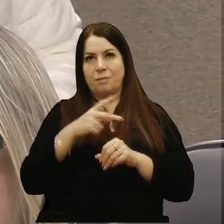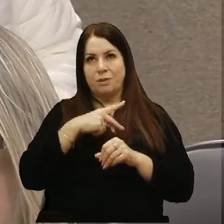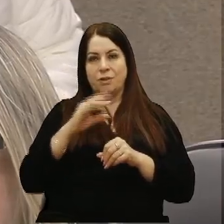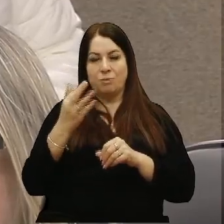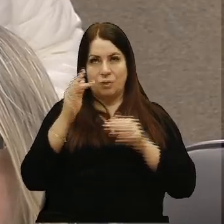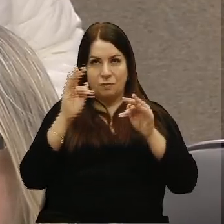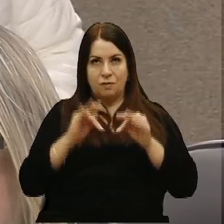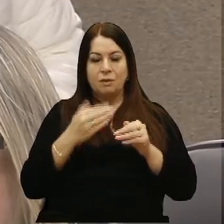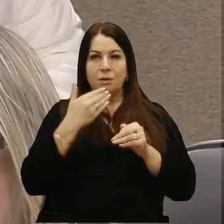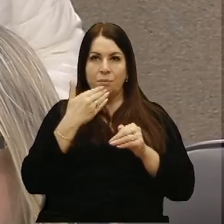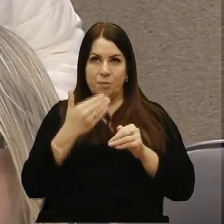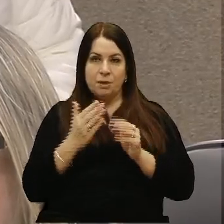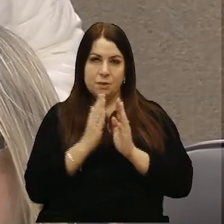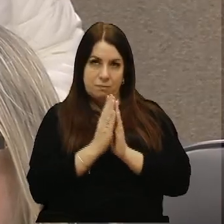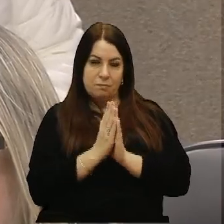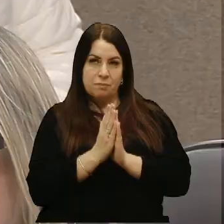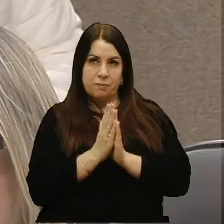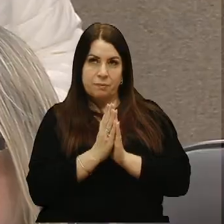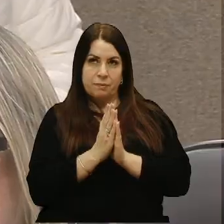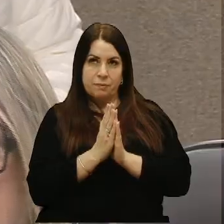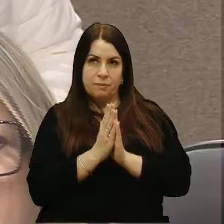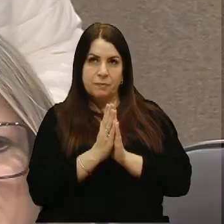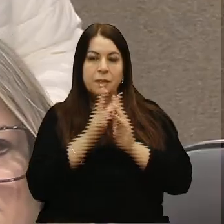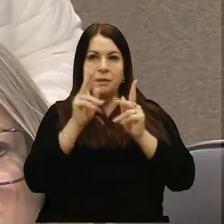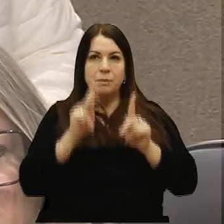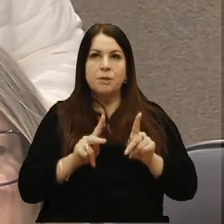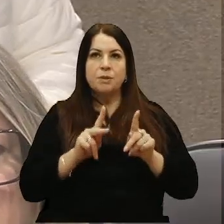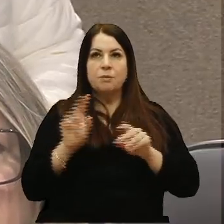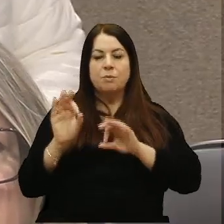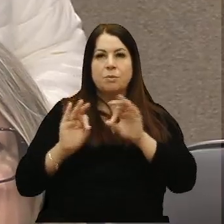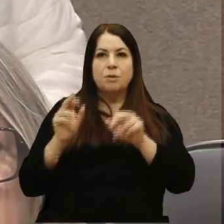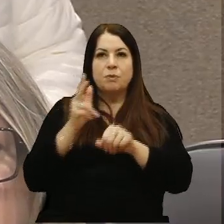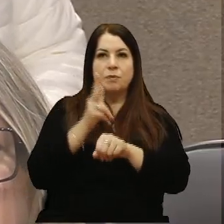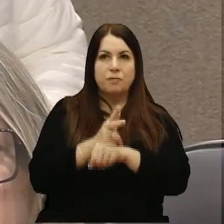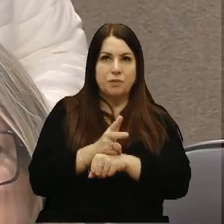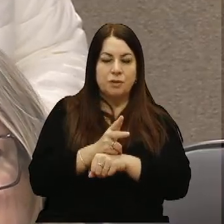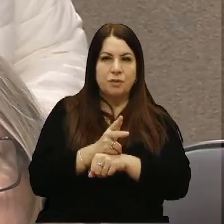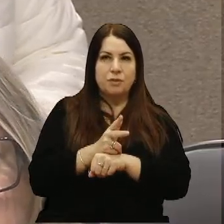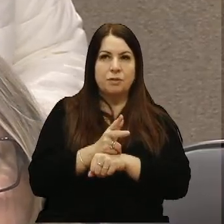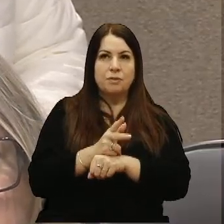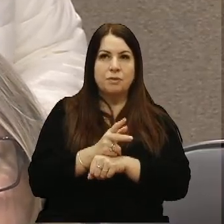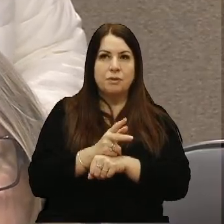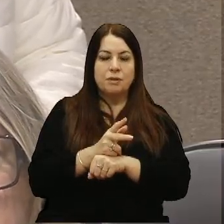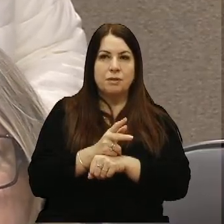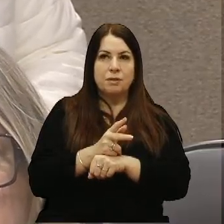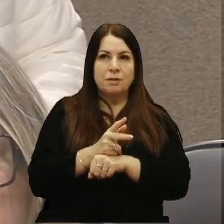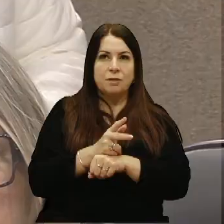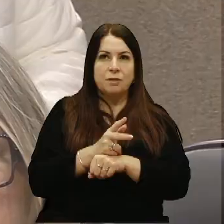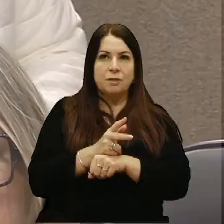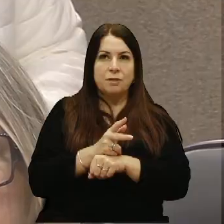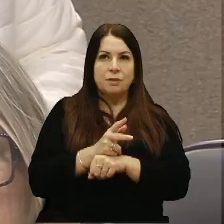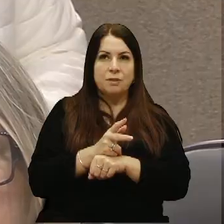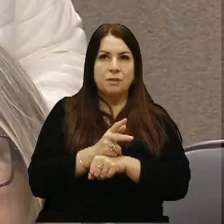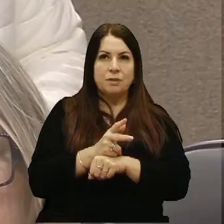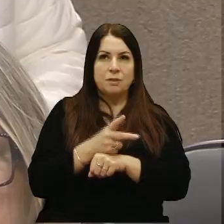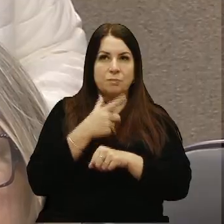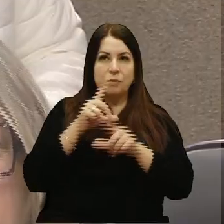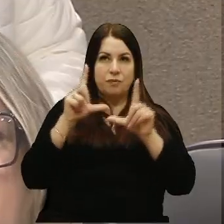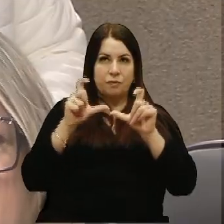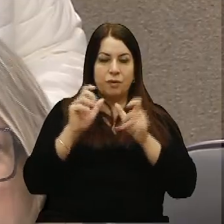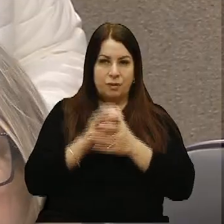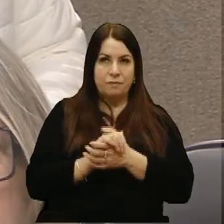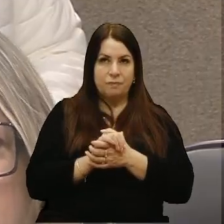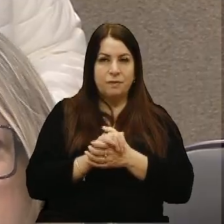gente encerrar, eu peço ao senhor permitir, né, que o pessoal preparou um vídeo também, depois, se puder, e a gente tira uma foto